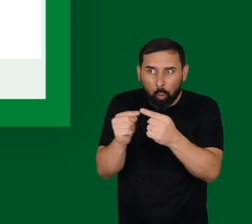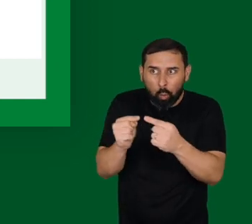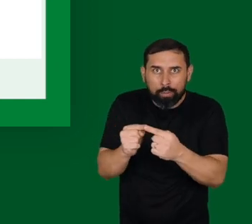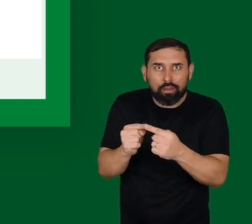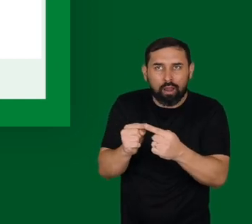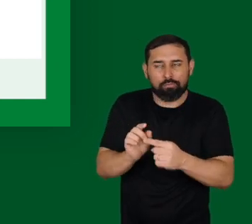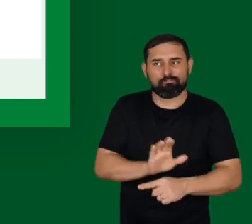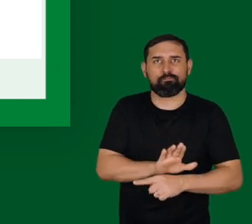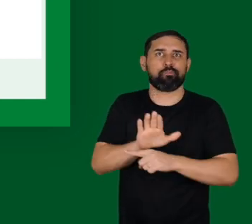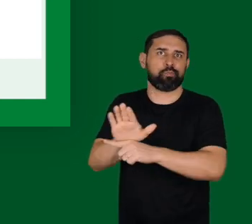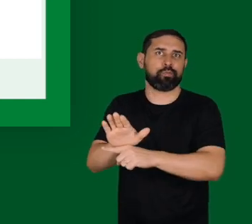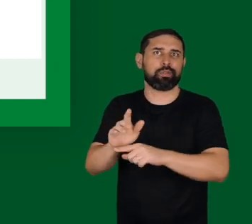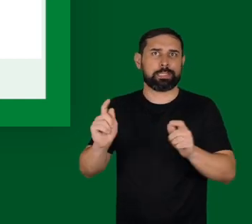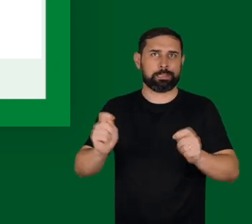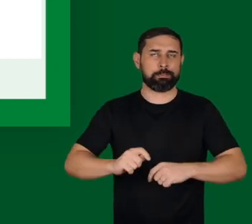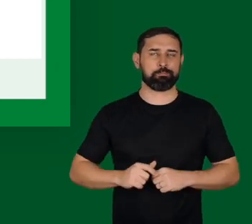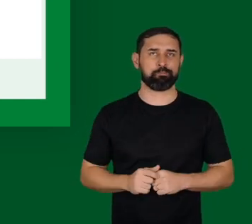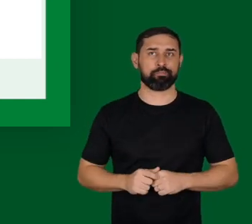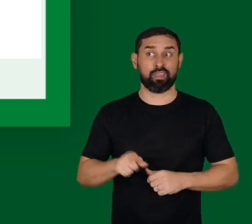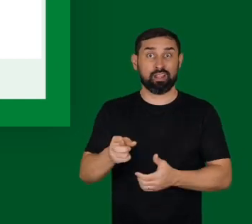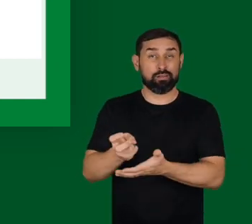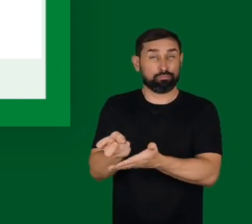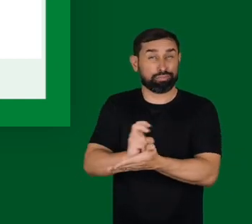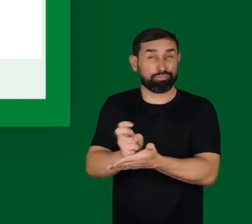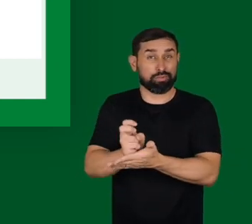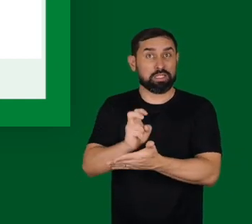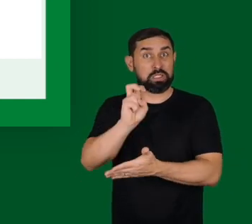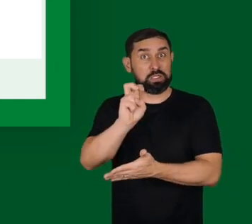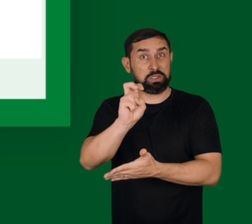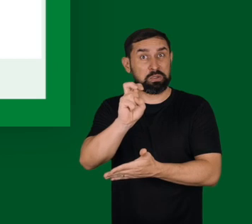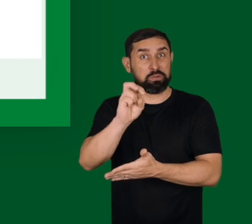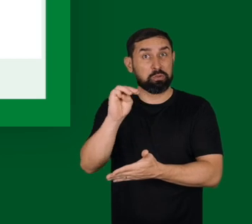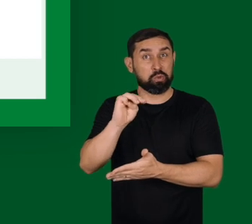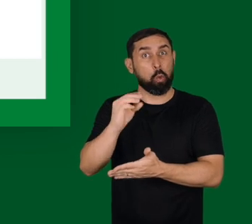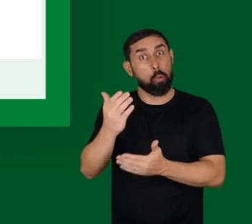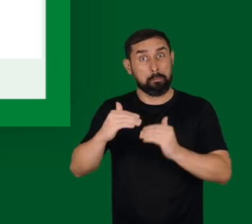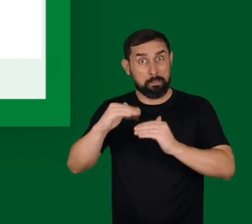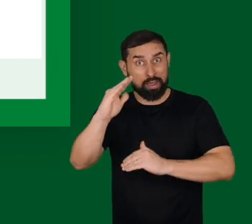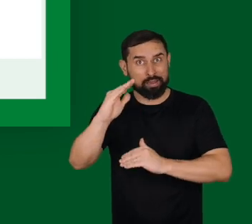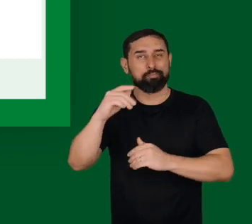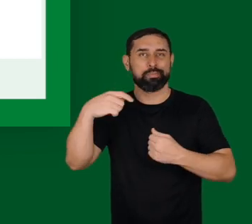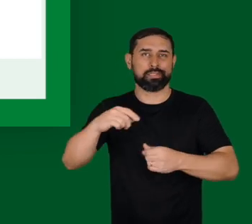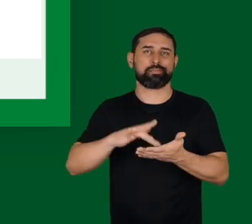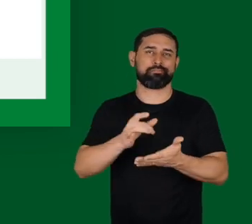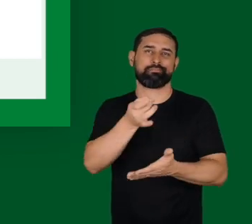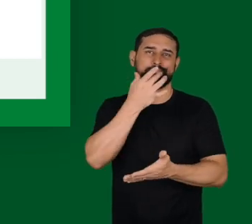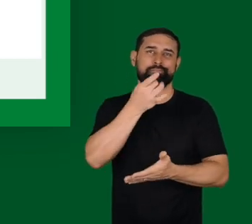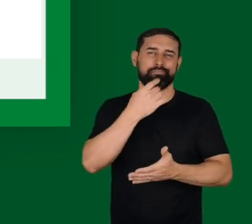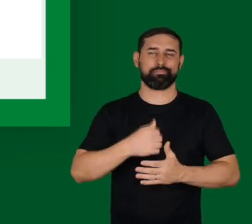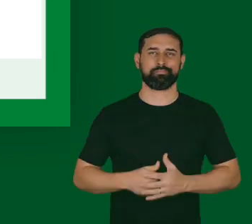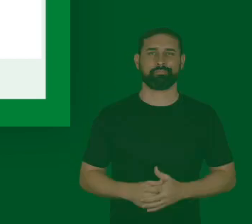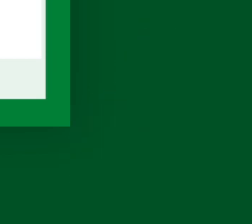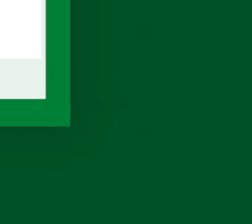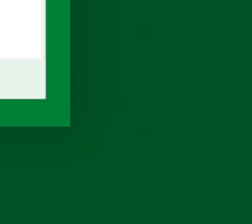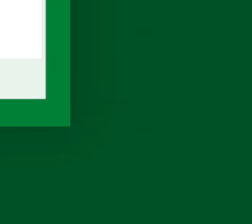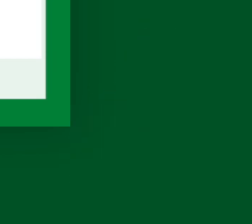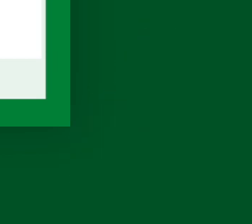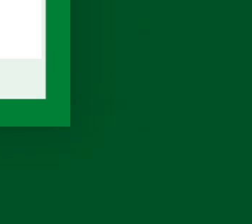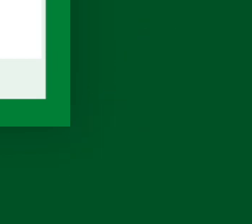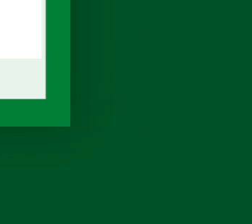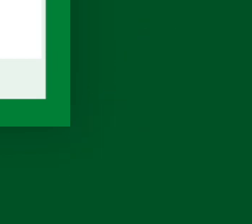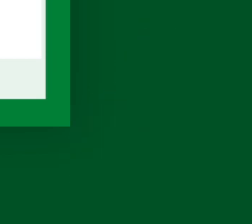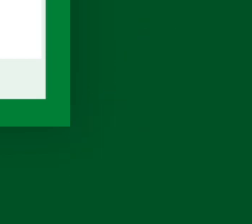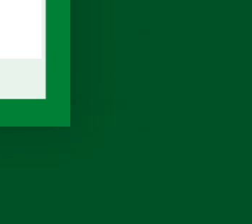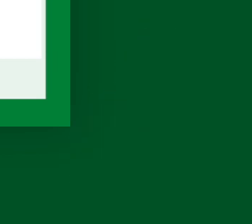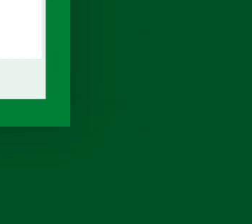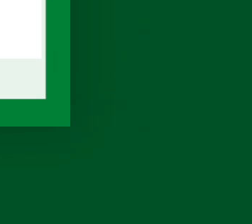hepáticos, e ele é uma droga bem segura e tem se mostrado segura também como uma medicação para o período neonatal, tá?